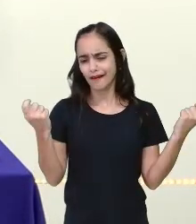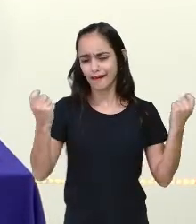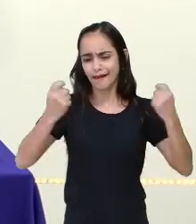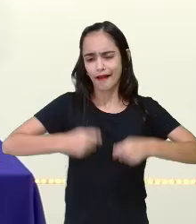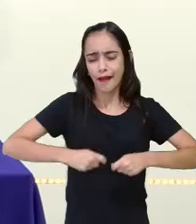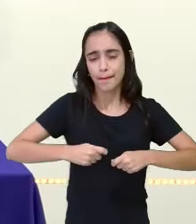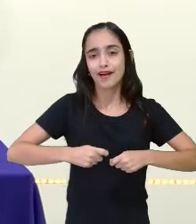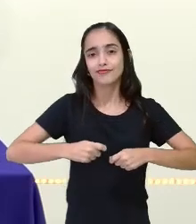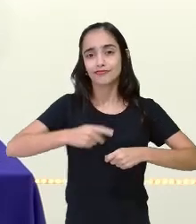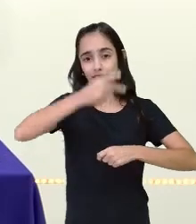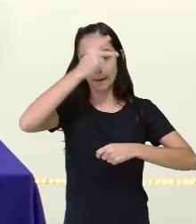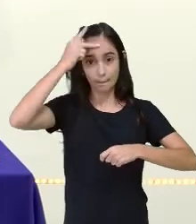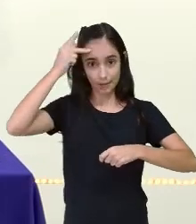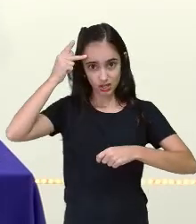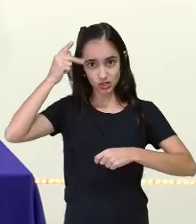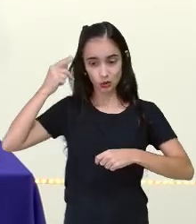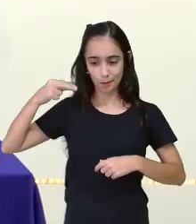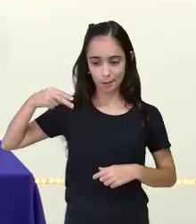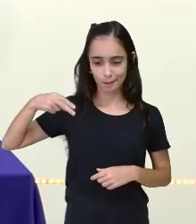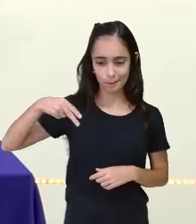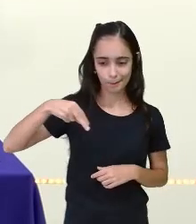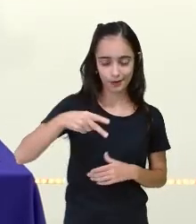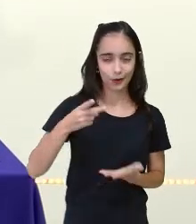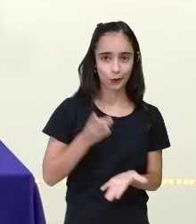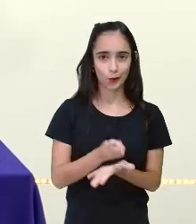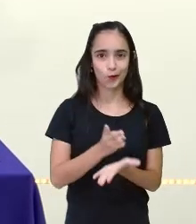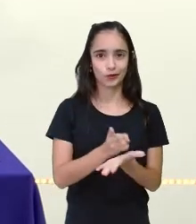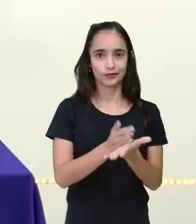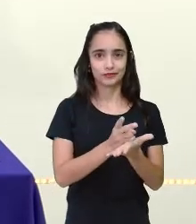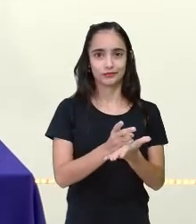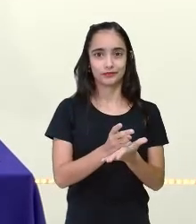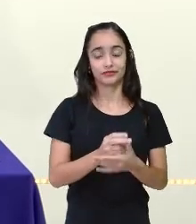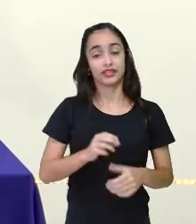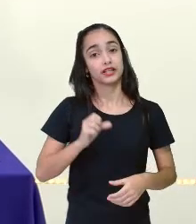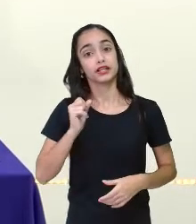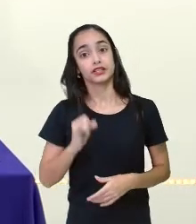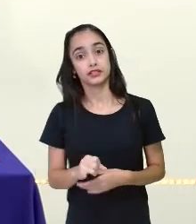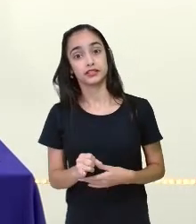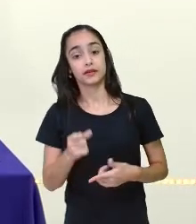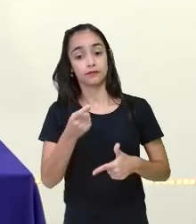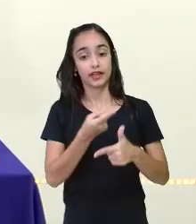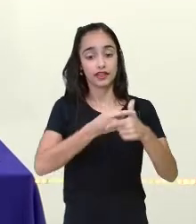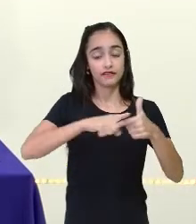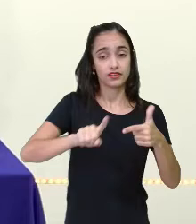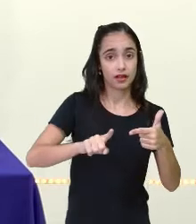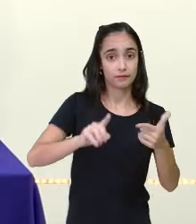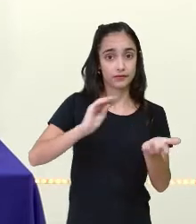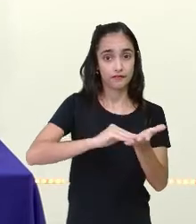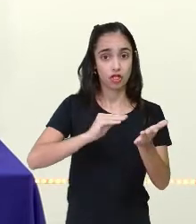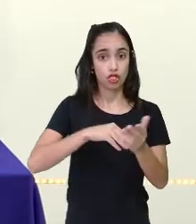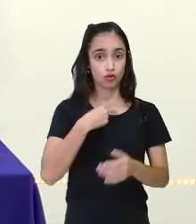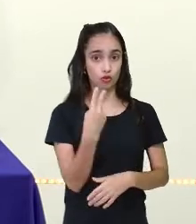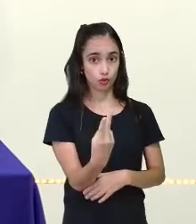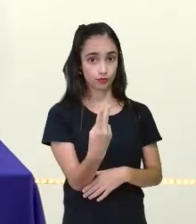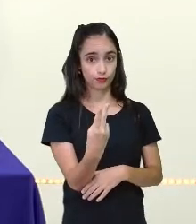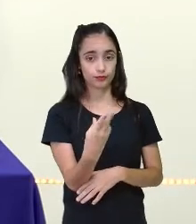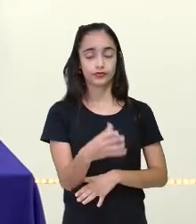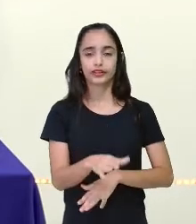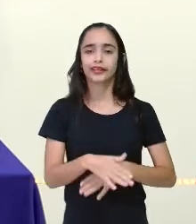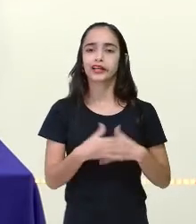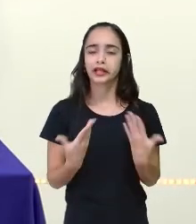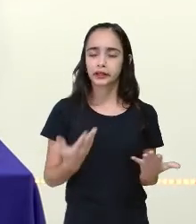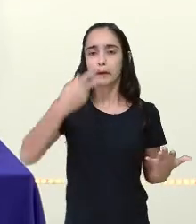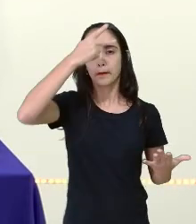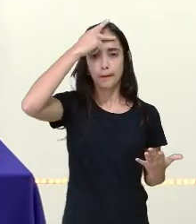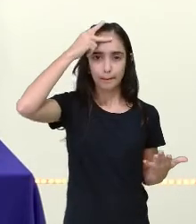na trilha. Se na divisão sobrar 2, né, restar 2, então a